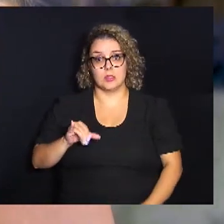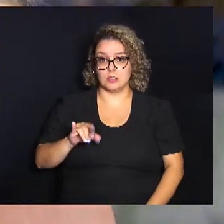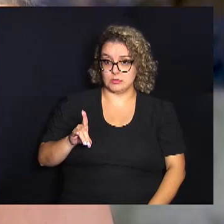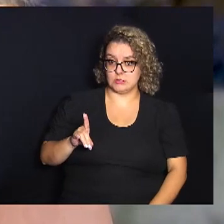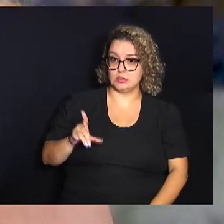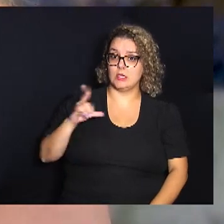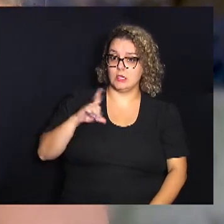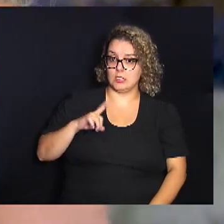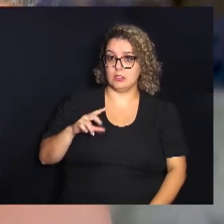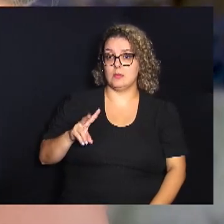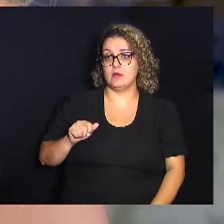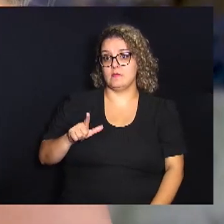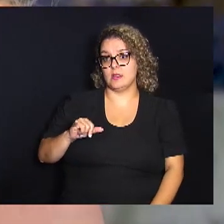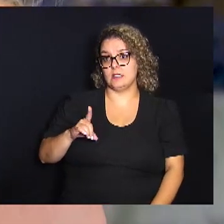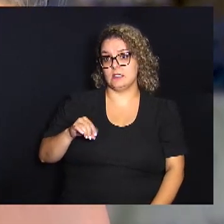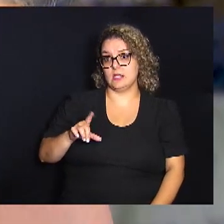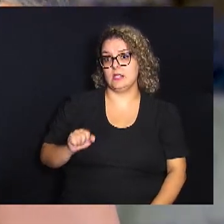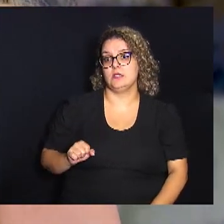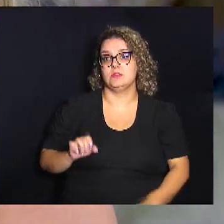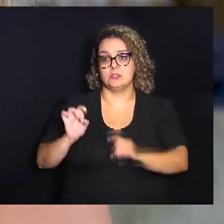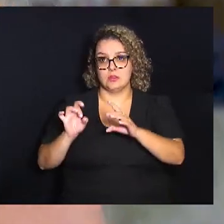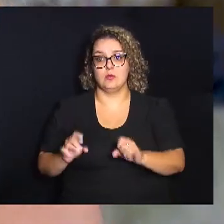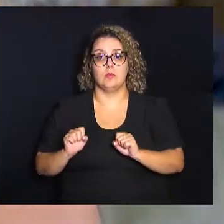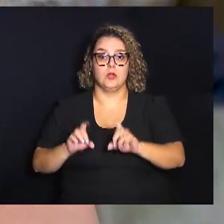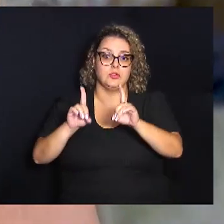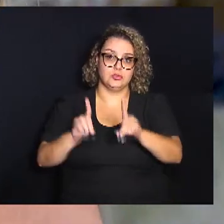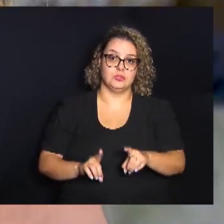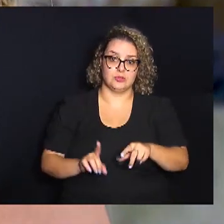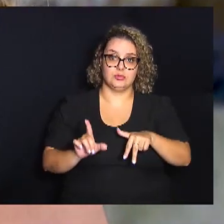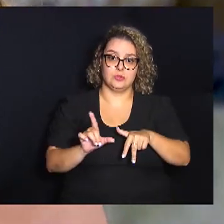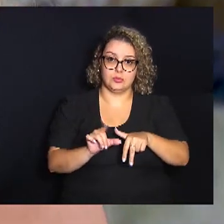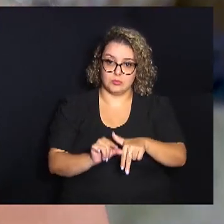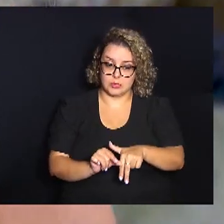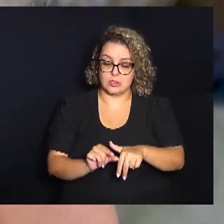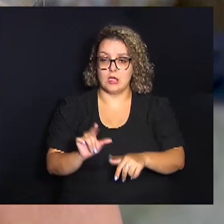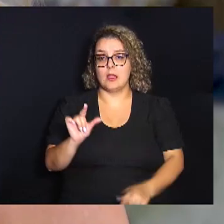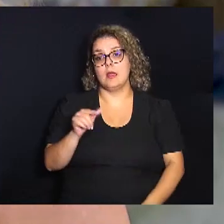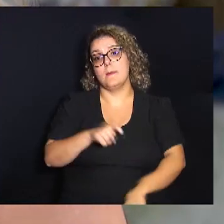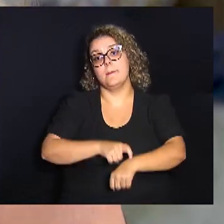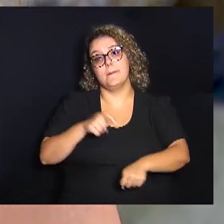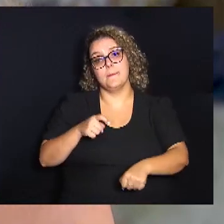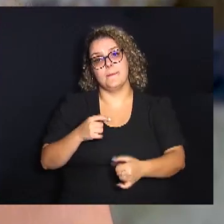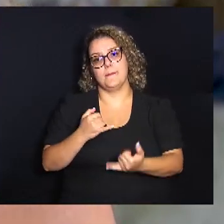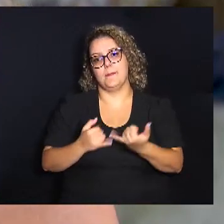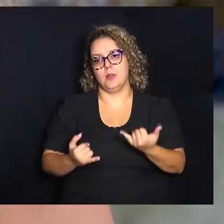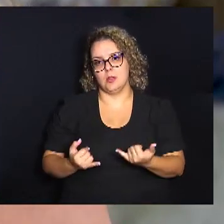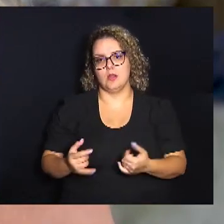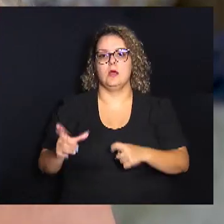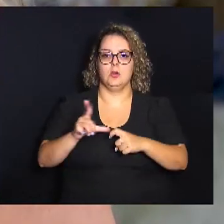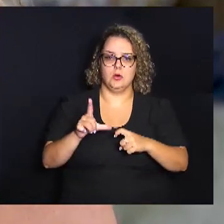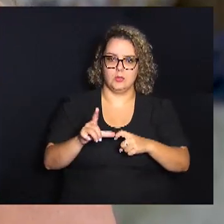uma validade específica, porque pode ser uma deficiência de mobilidade temporária. E aí nós vamos seguir o laudo do médico que